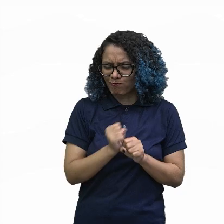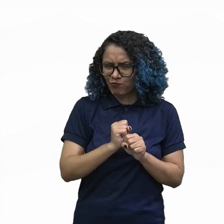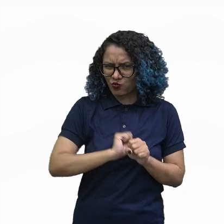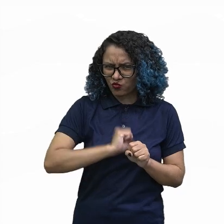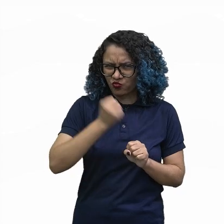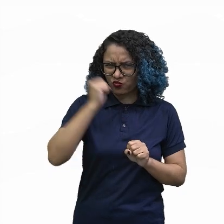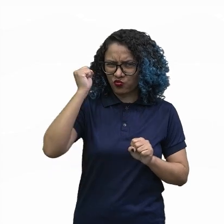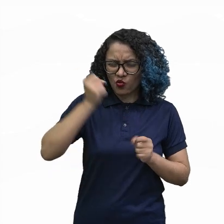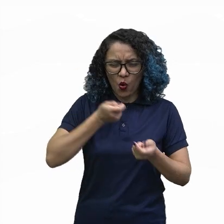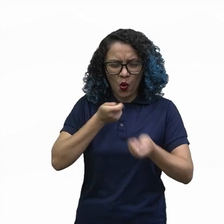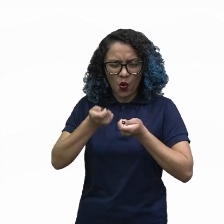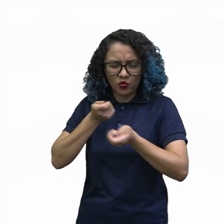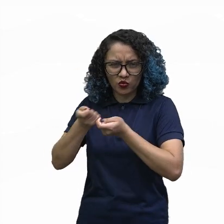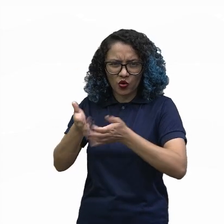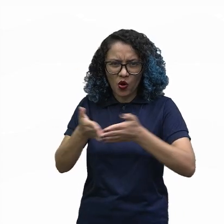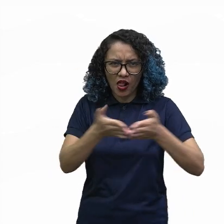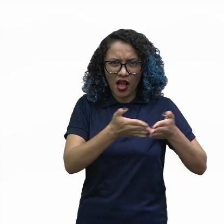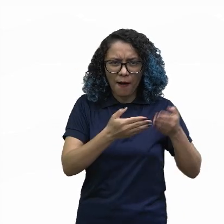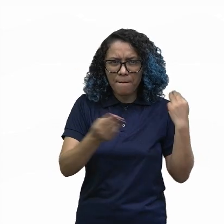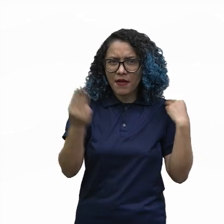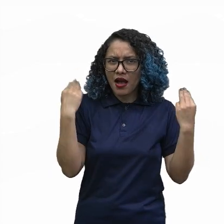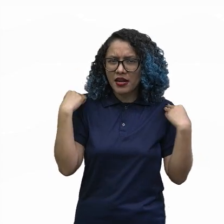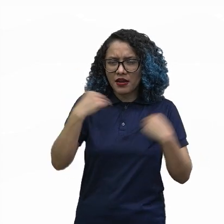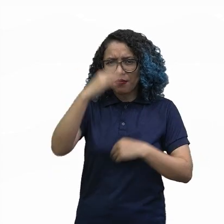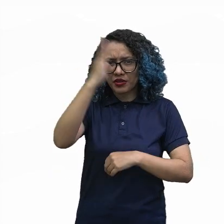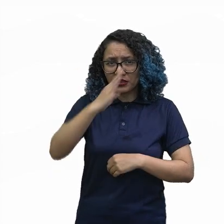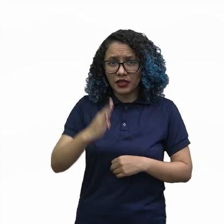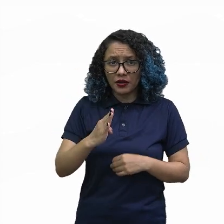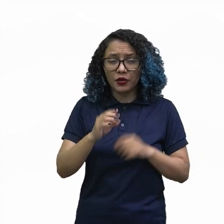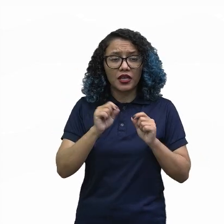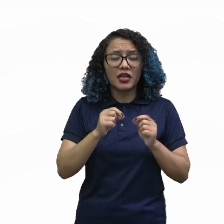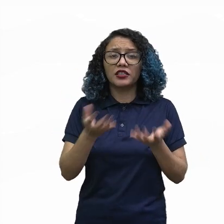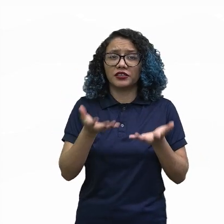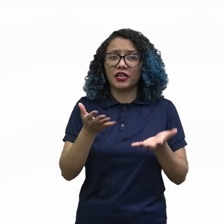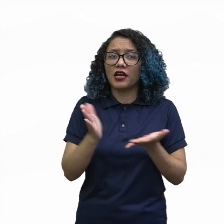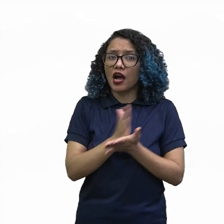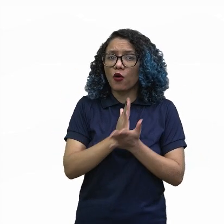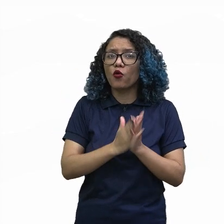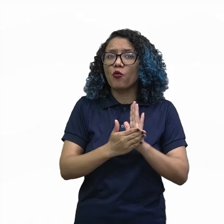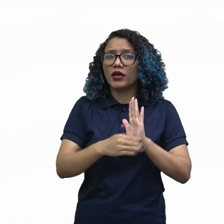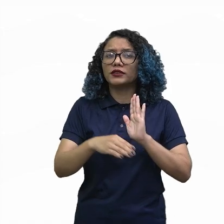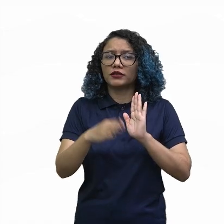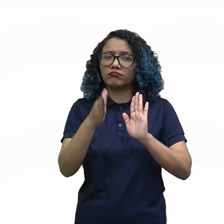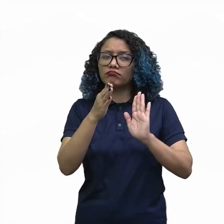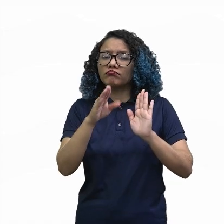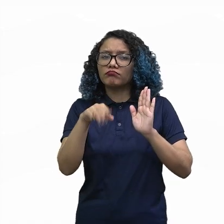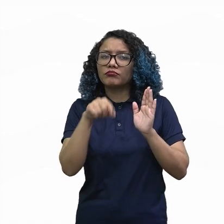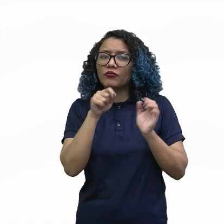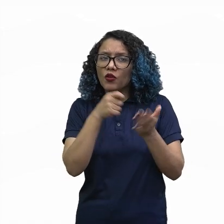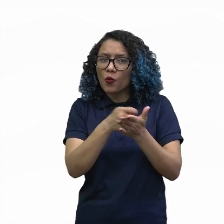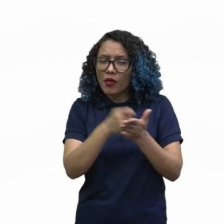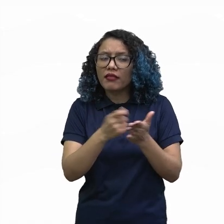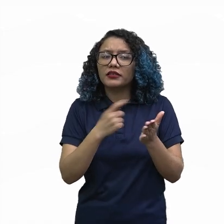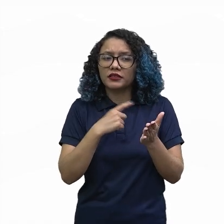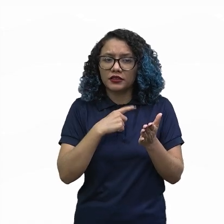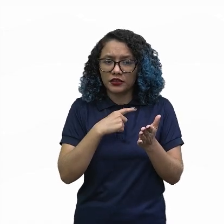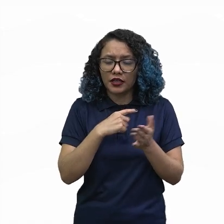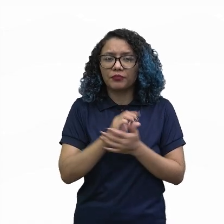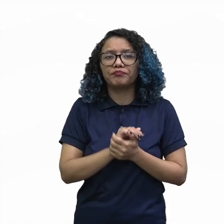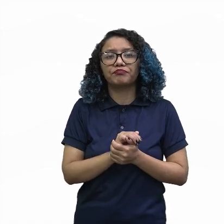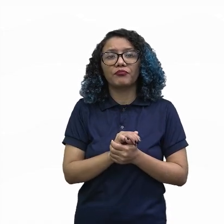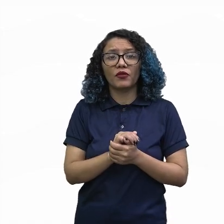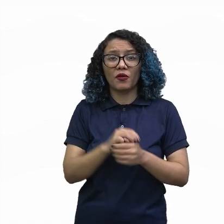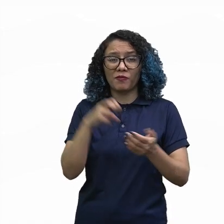Marinha Brasileira, e os revoltosos, eles tinham algumas exigências, como o fim dos castigos